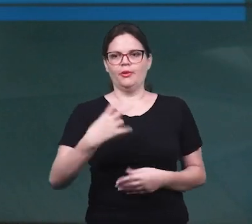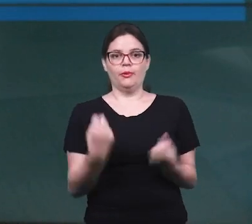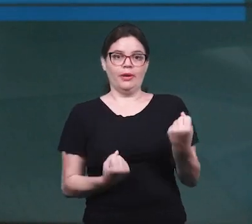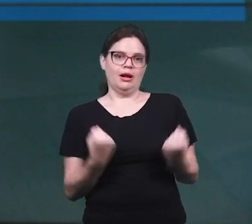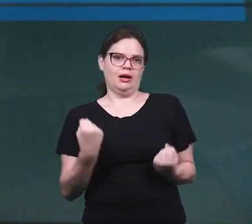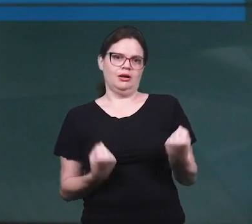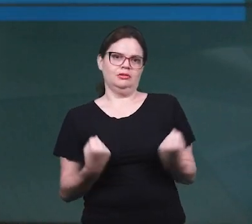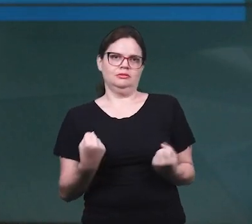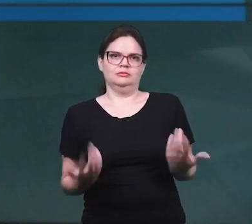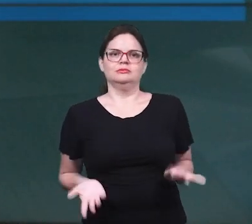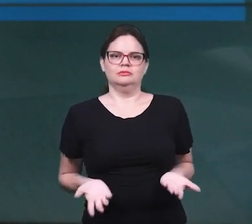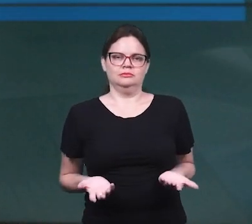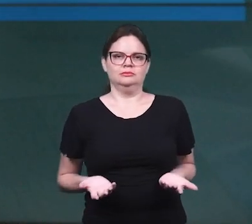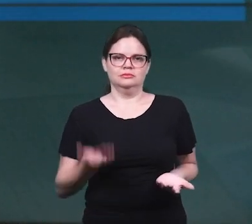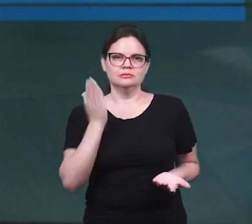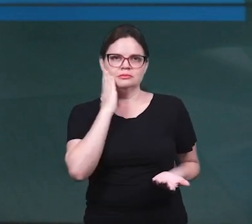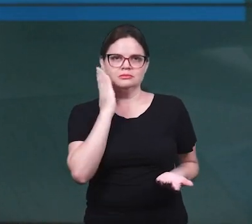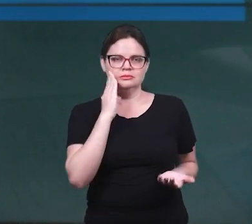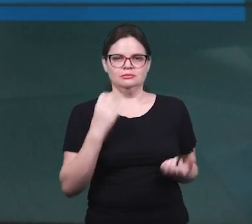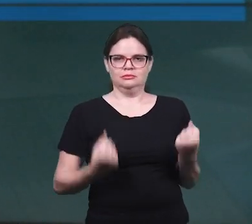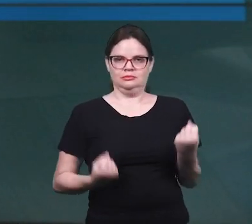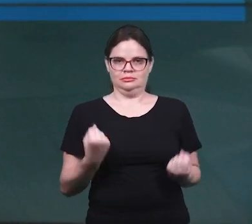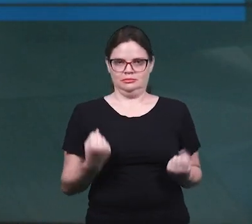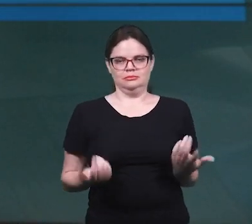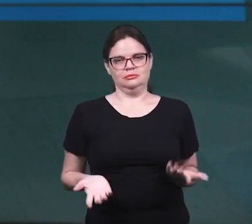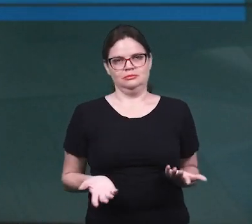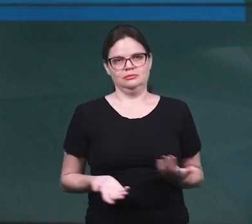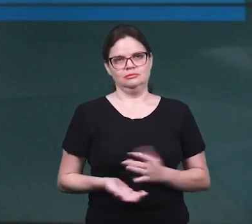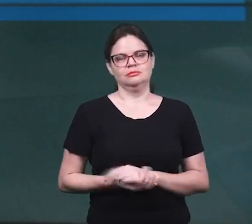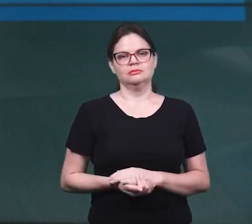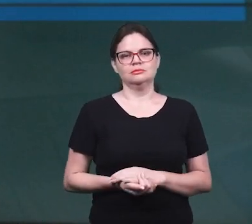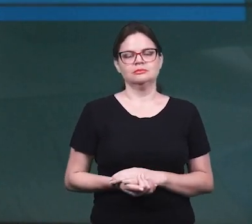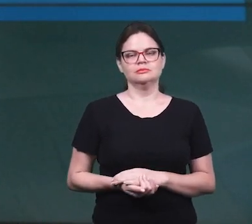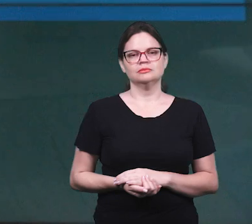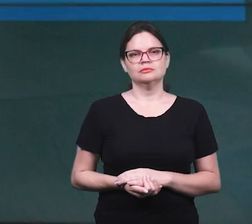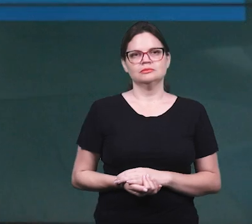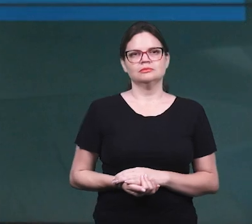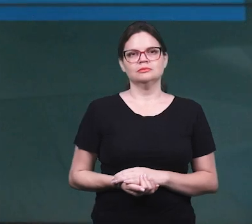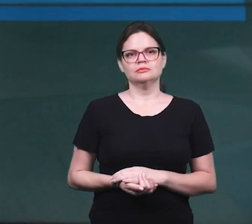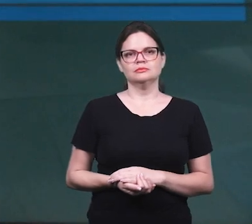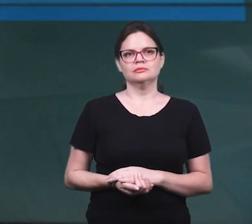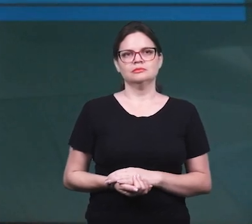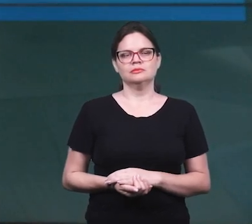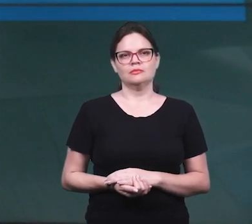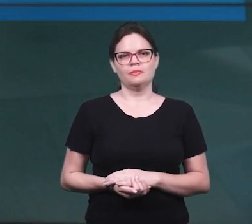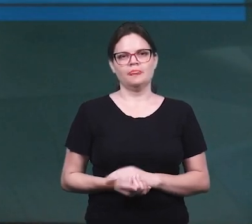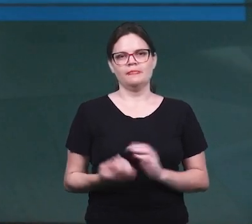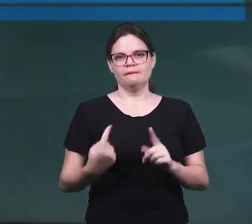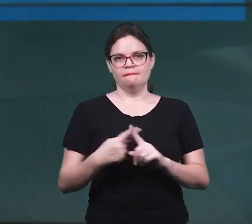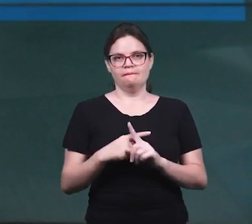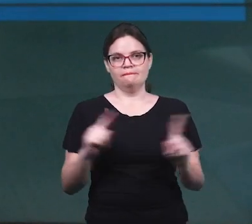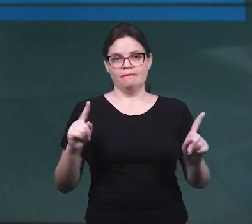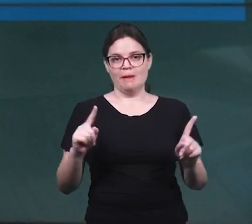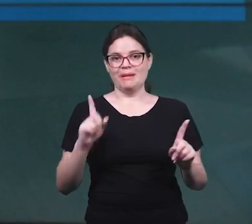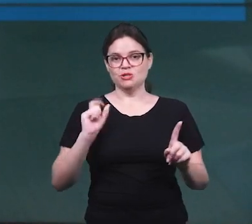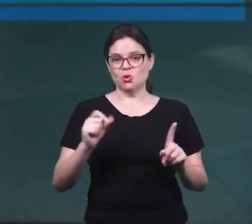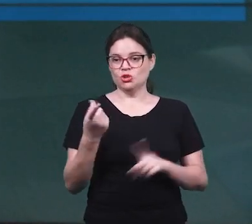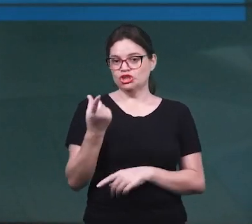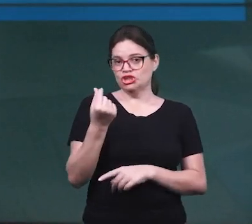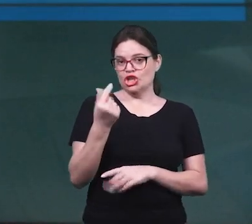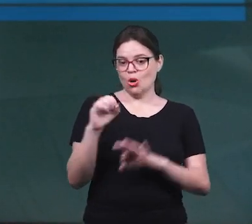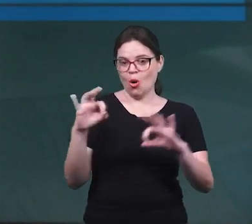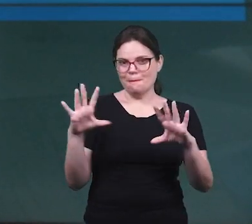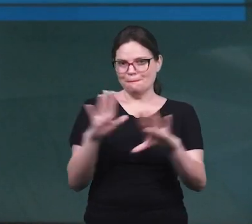um móvel no caso, o carro é móvel, mas você não tem ainda o dinheiro